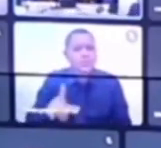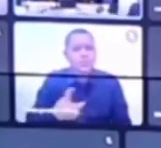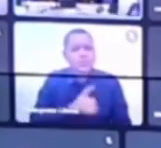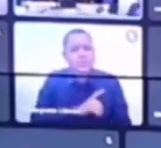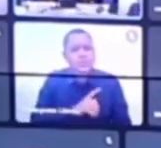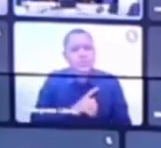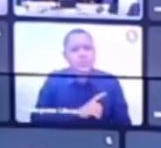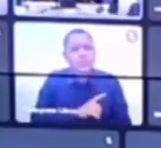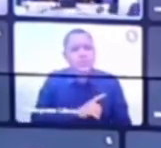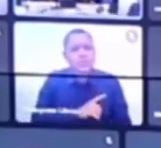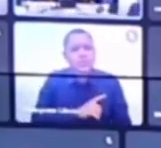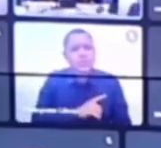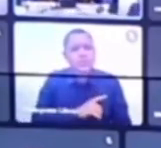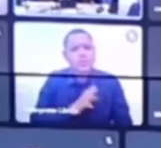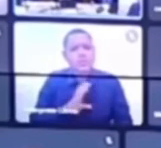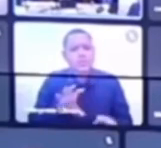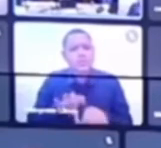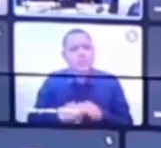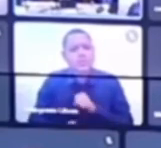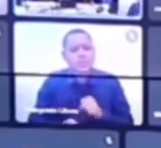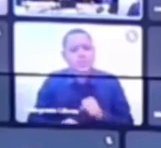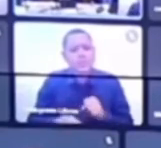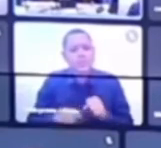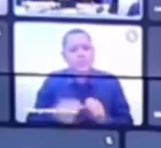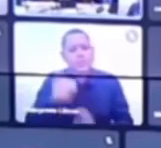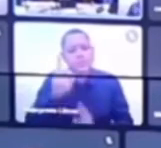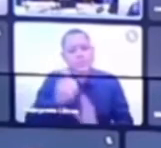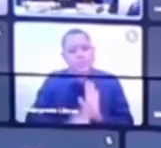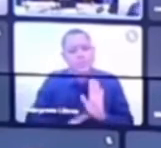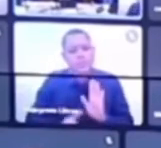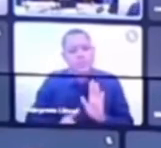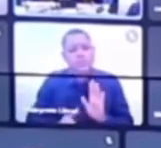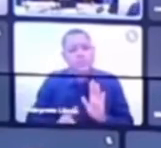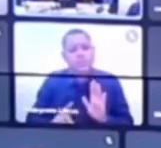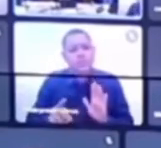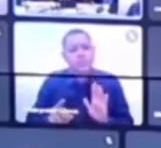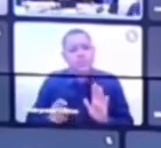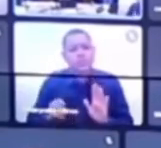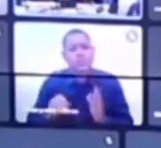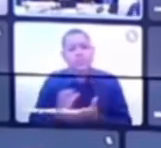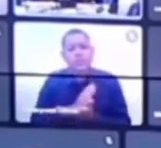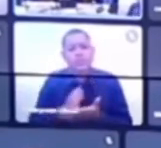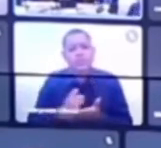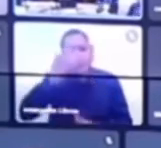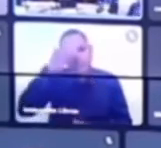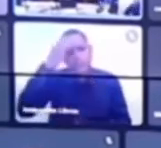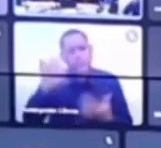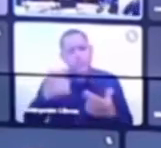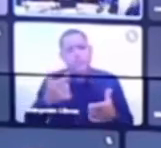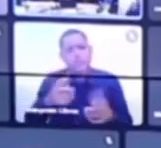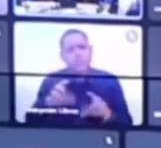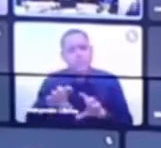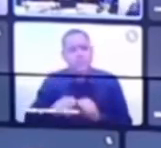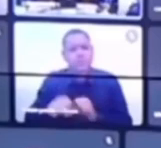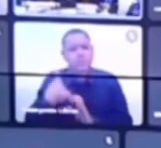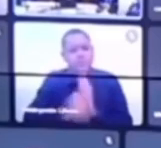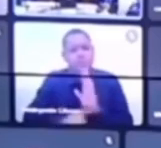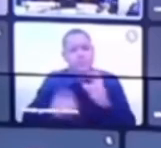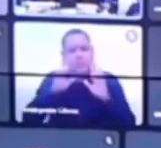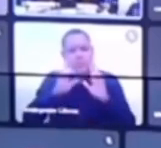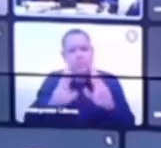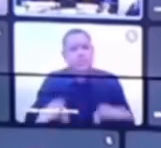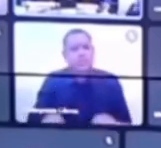sou bacharel em direito, tenho duas formações e tenho muito respeito por quem não tem também estar nessa casa. E quando